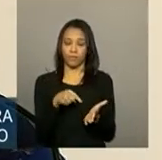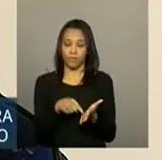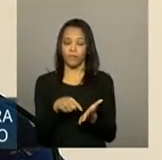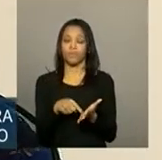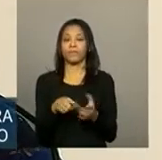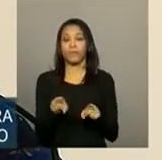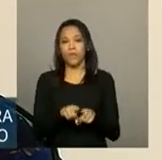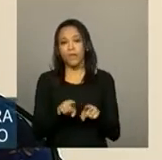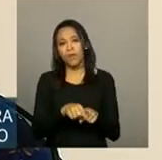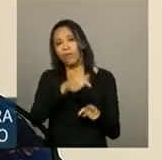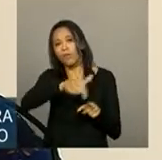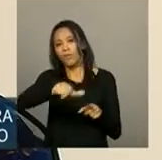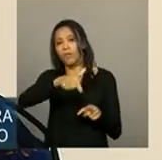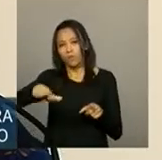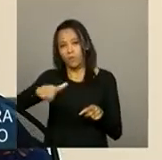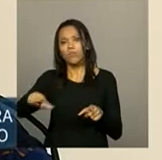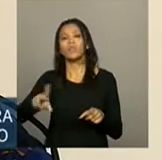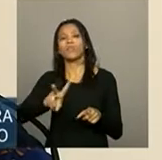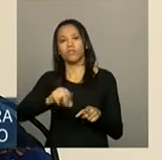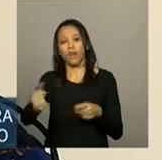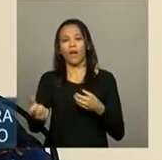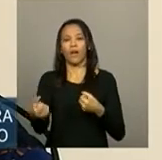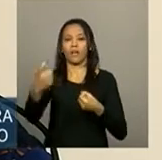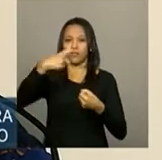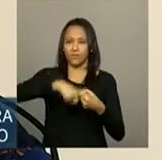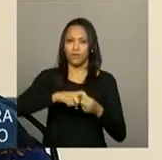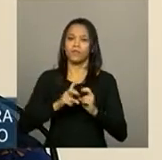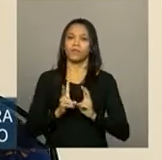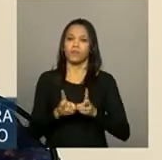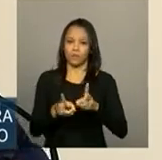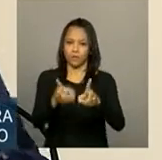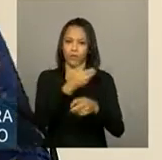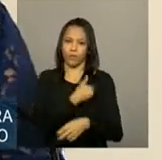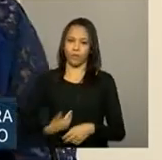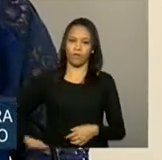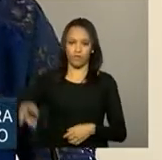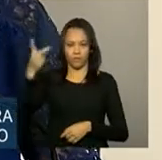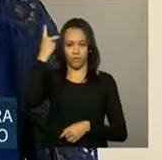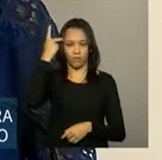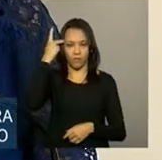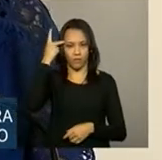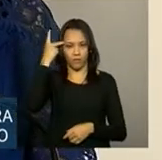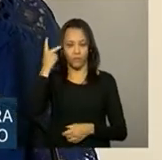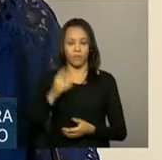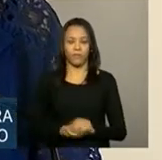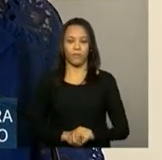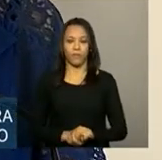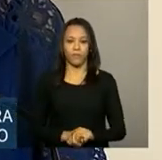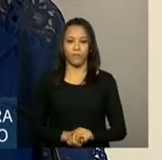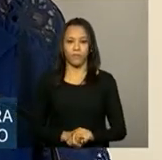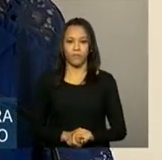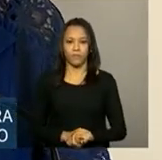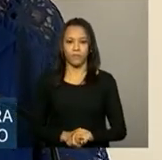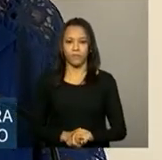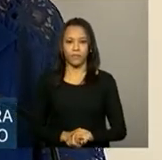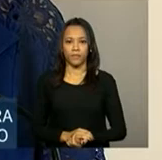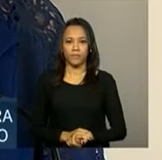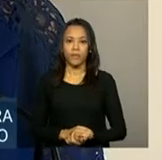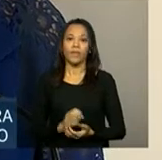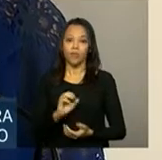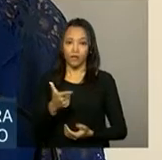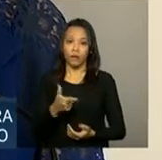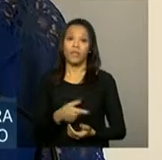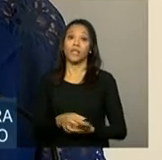essas iniciativas que faremos em conjunto com o Governo do Estado Isso é fato o que